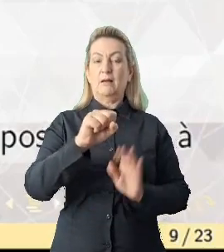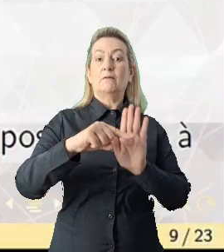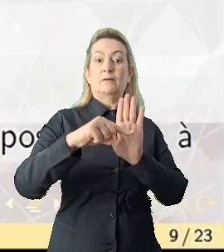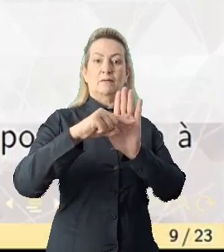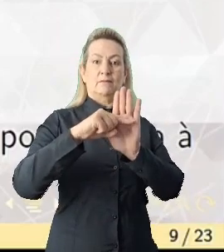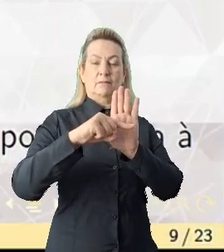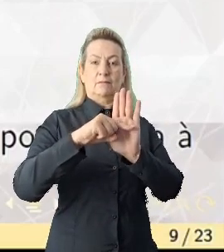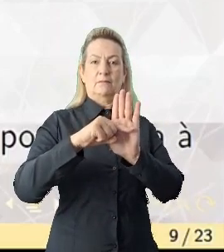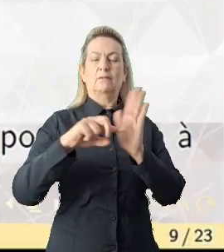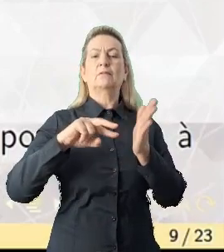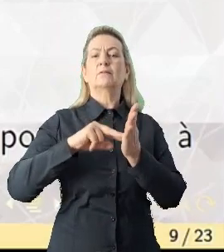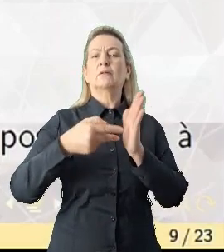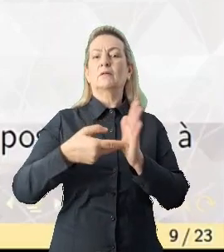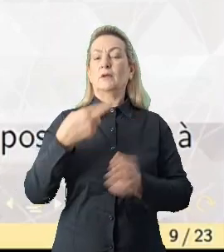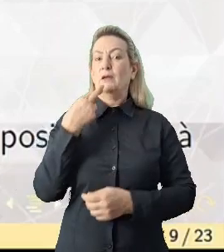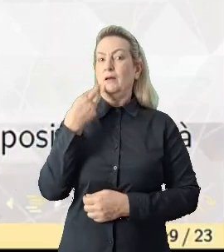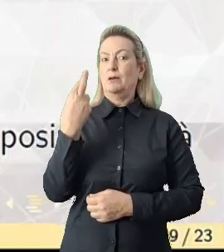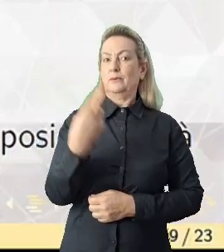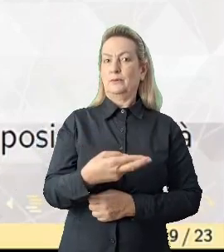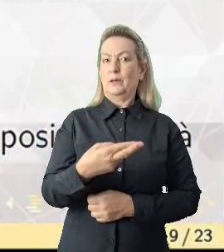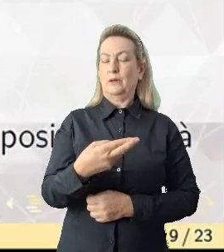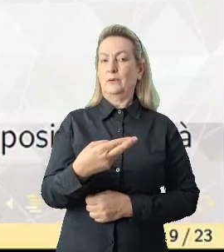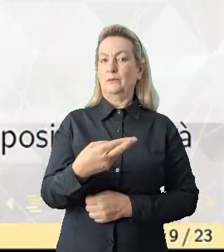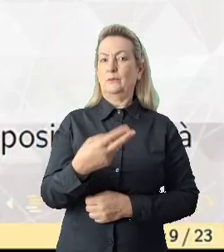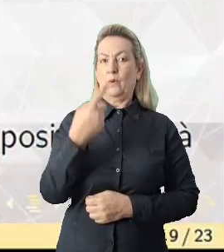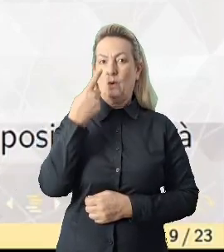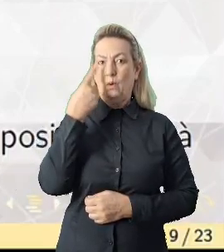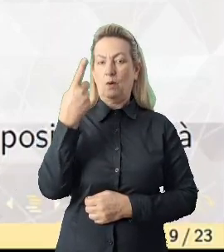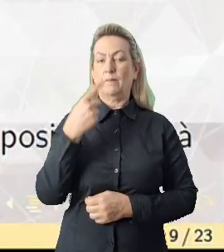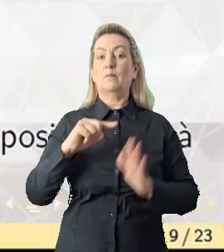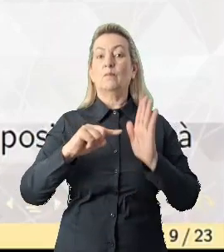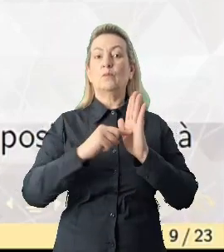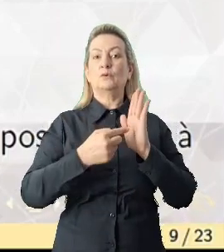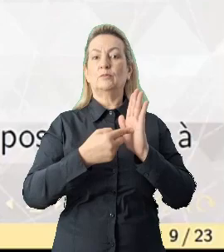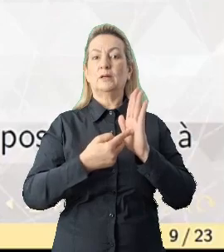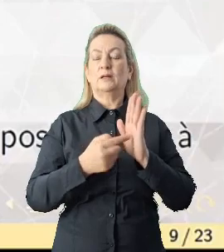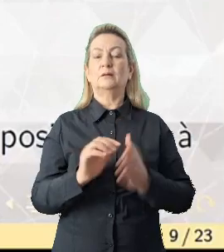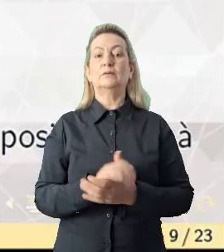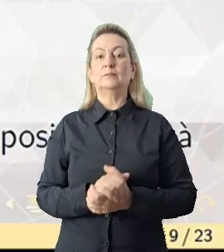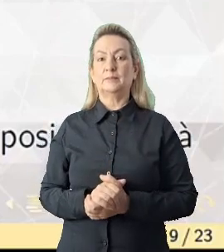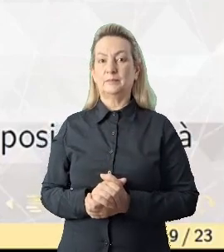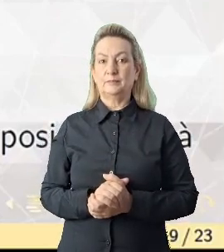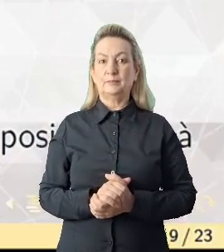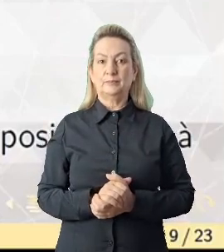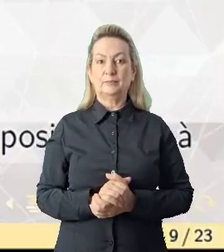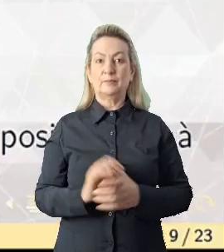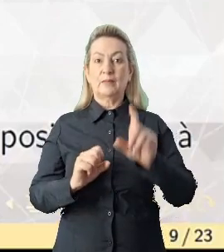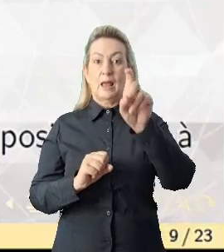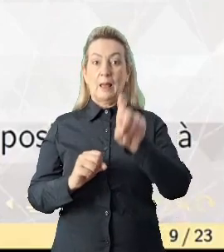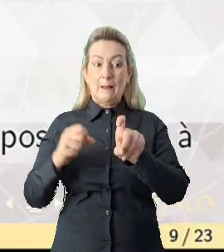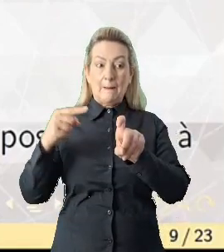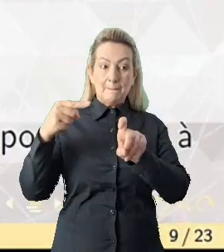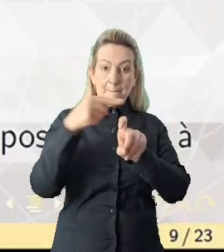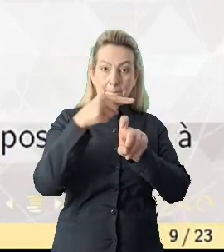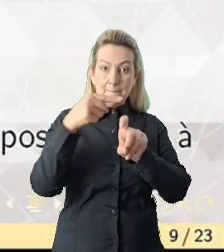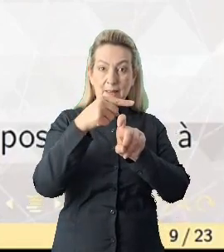Se a simetria de Pearson for negativo, significa que no resultado, veja só aqui quando é negativo, multiplicando o S por